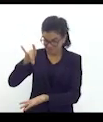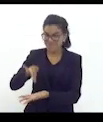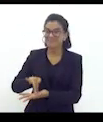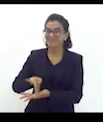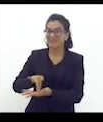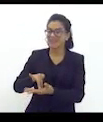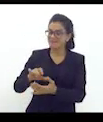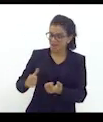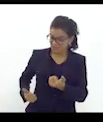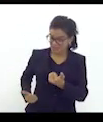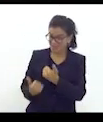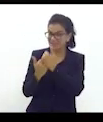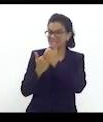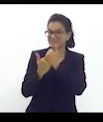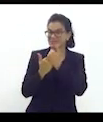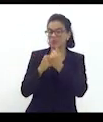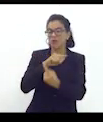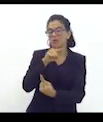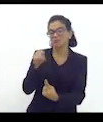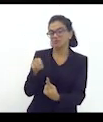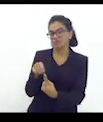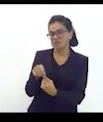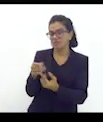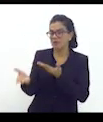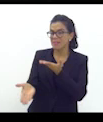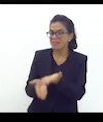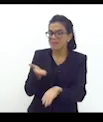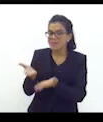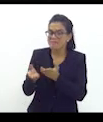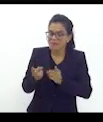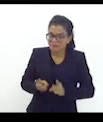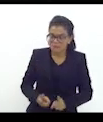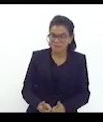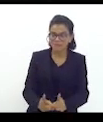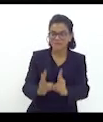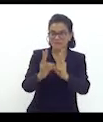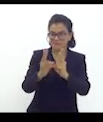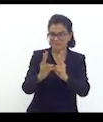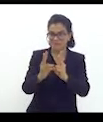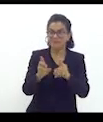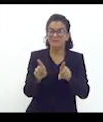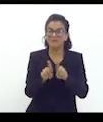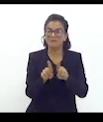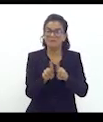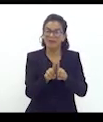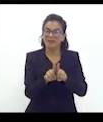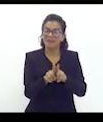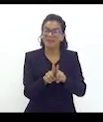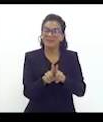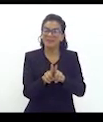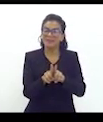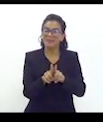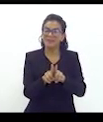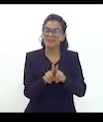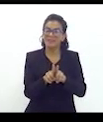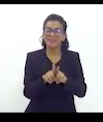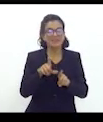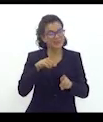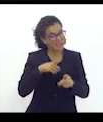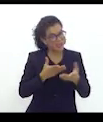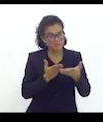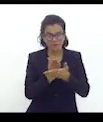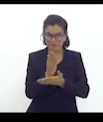será fortalecida, visando aí o atendimento contínuo. Inclusive, nós temos aqui